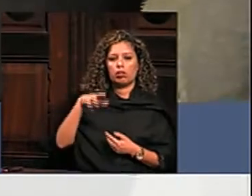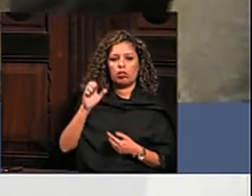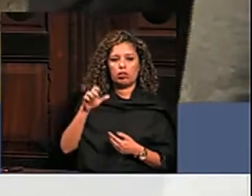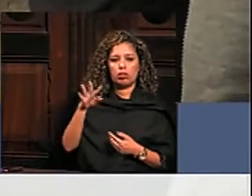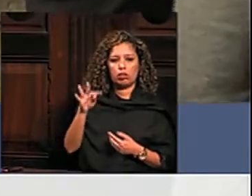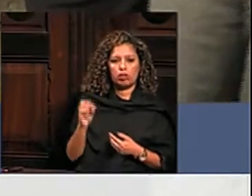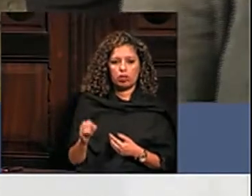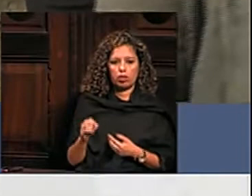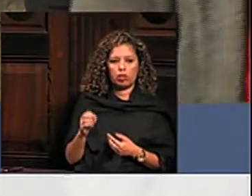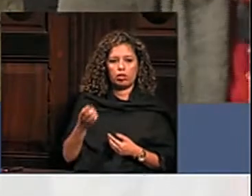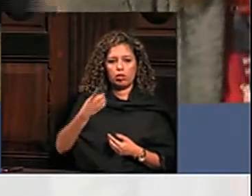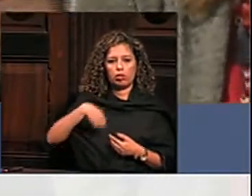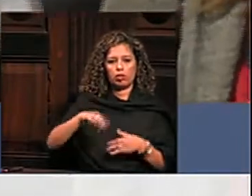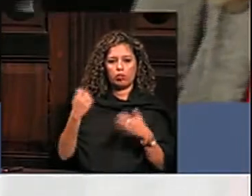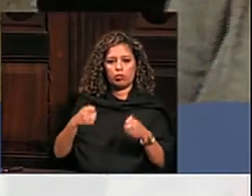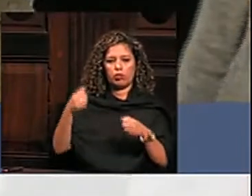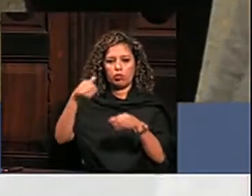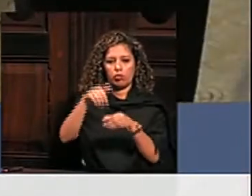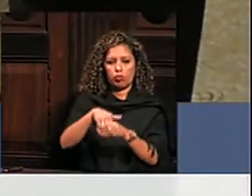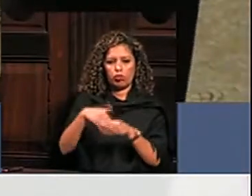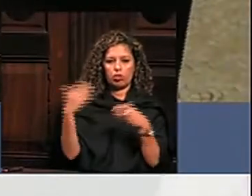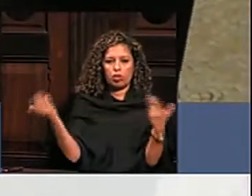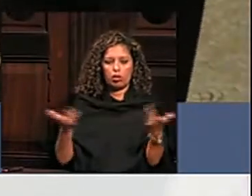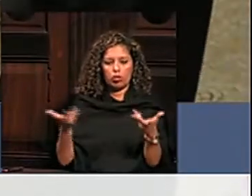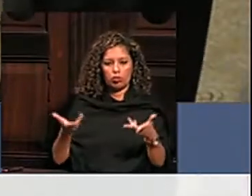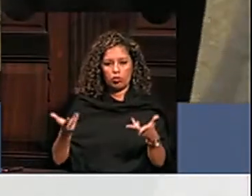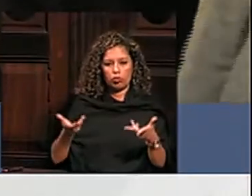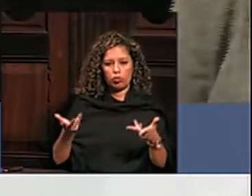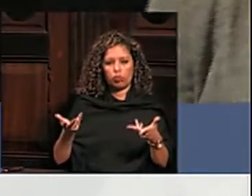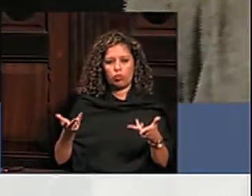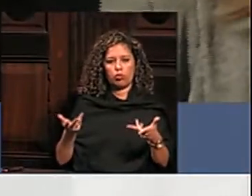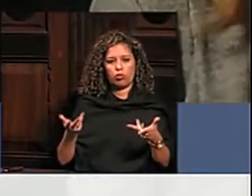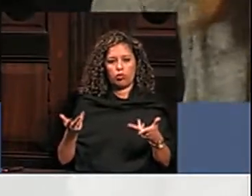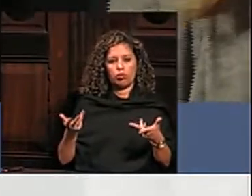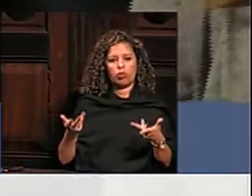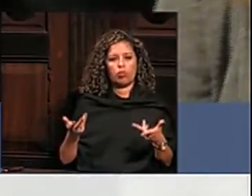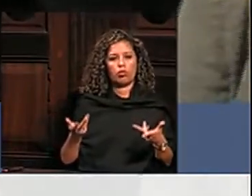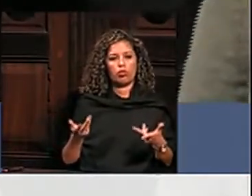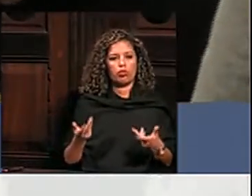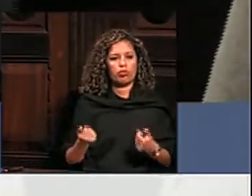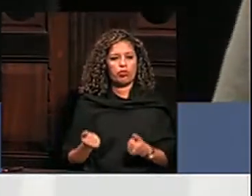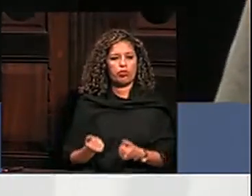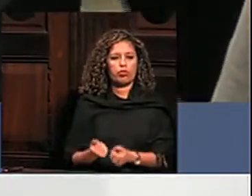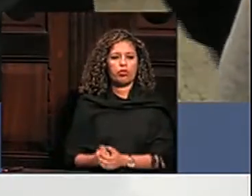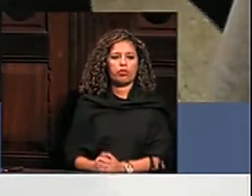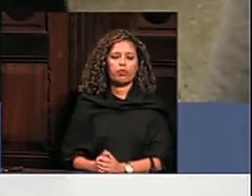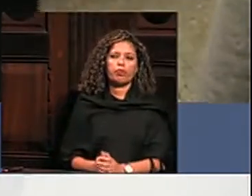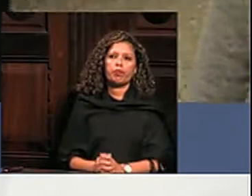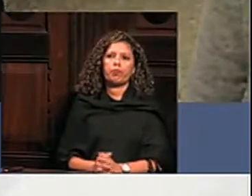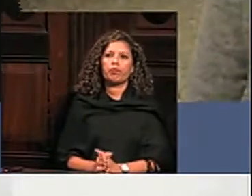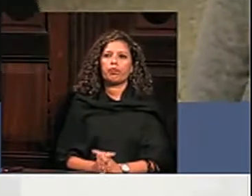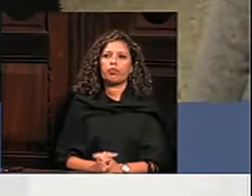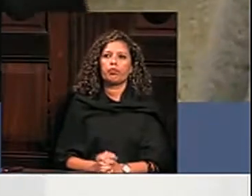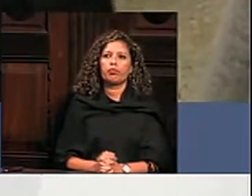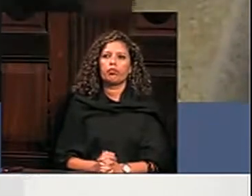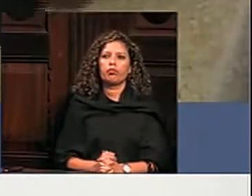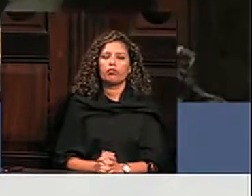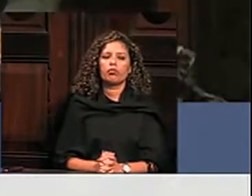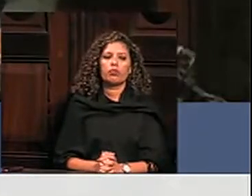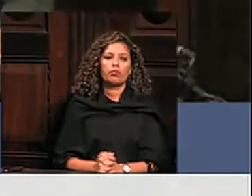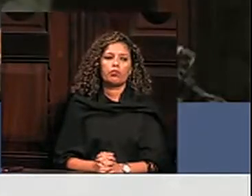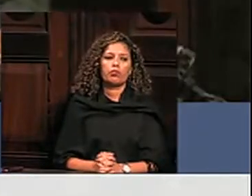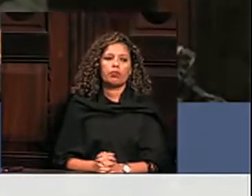que precisamos votar hoje a redução do diesel de 16% para 12%. Esse agradecimento quero deixar registrado. Ok.